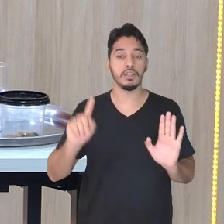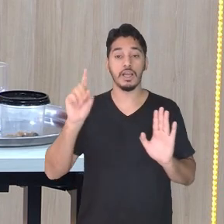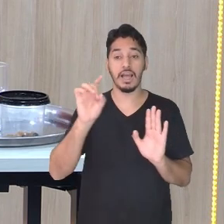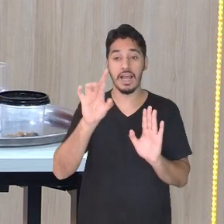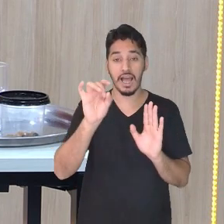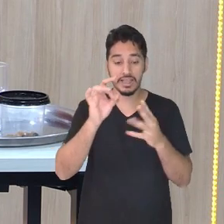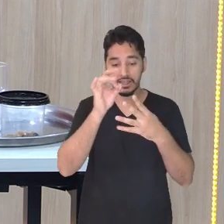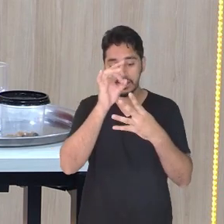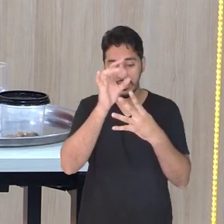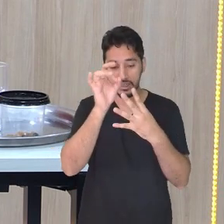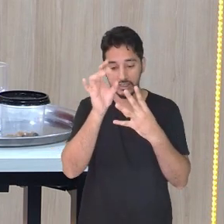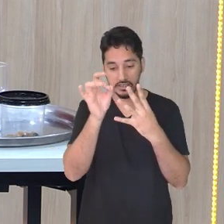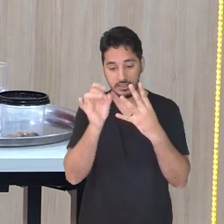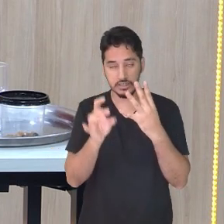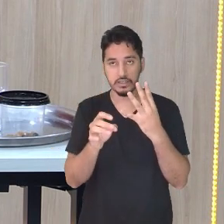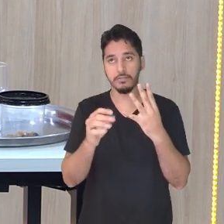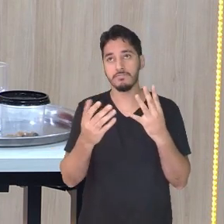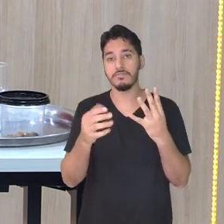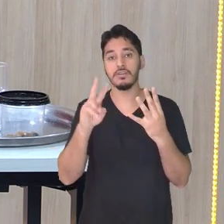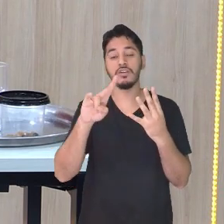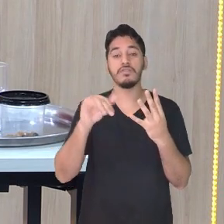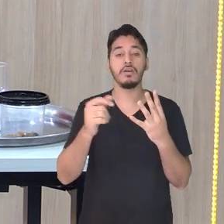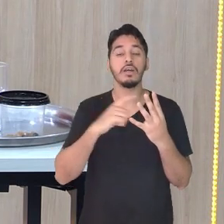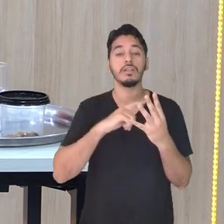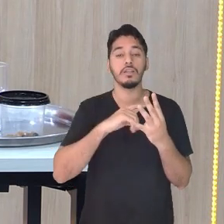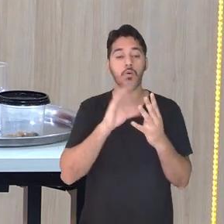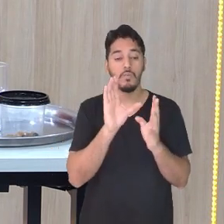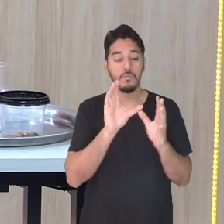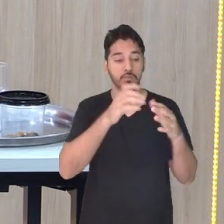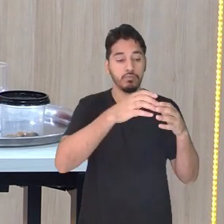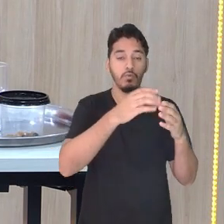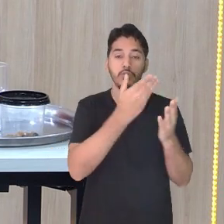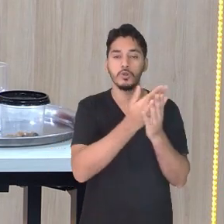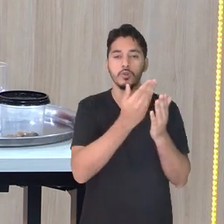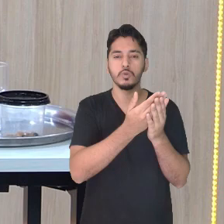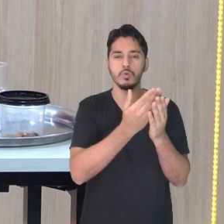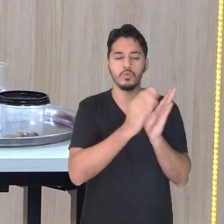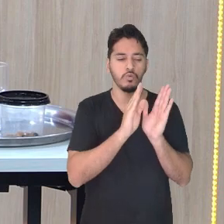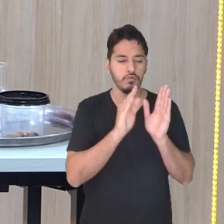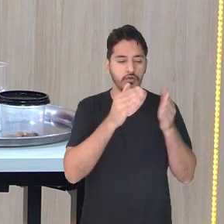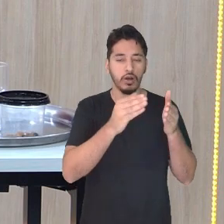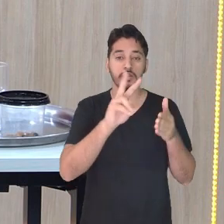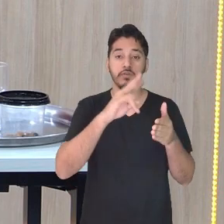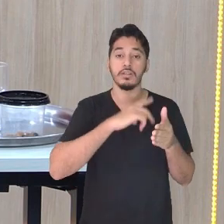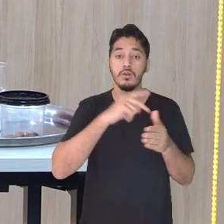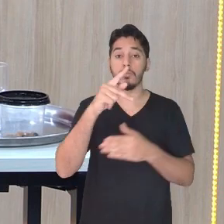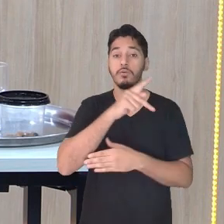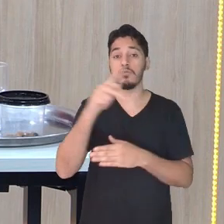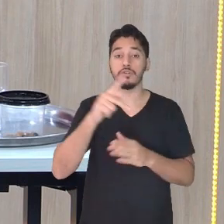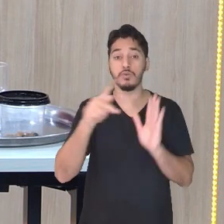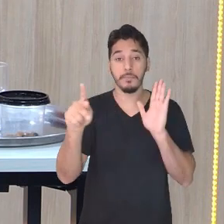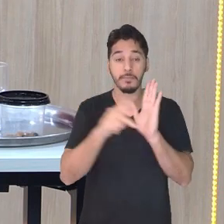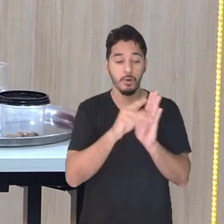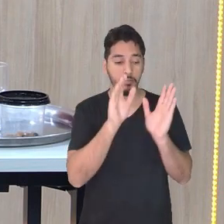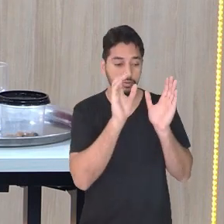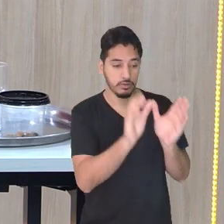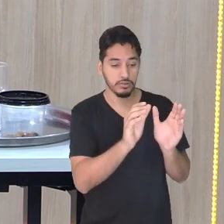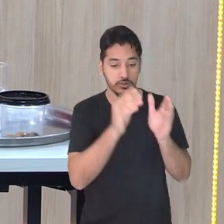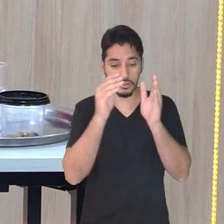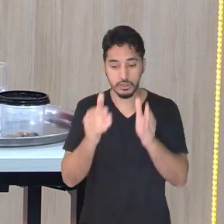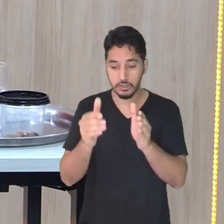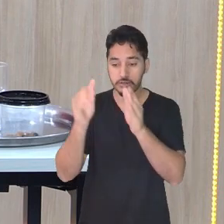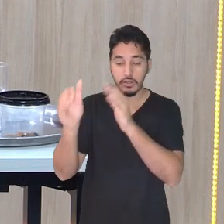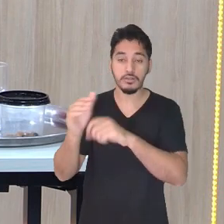ciências vamos dizer assim, vai compor um estudo e vai ter um professor especialista só nisso,